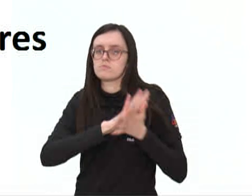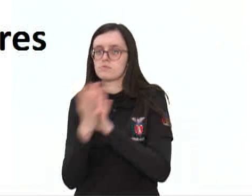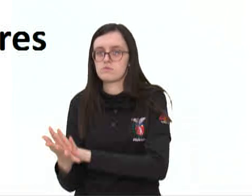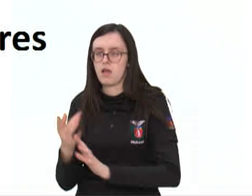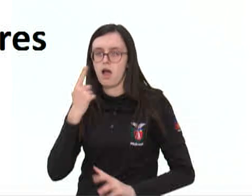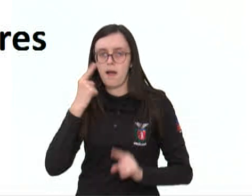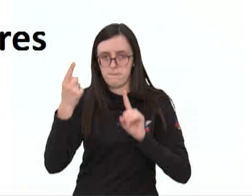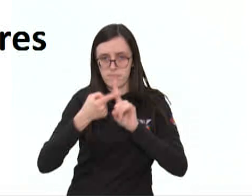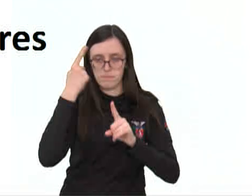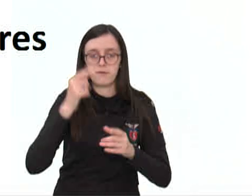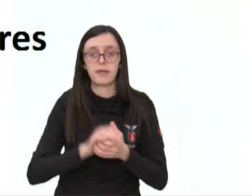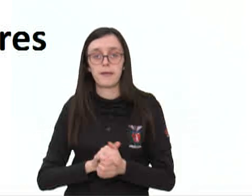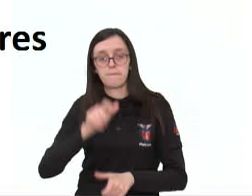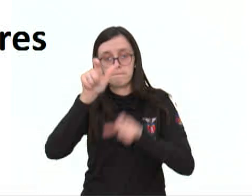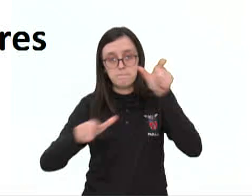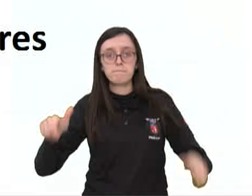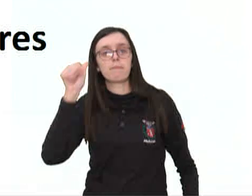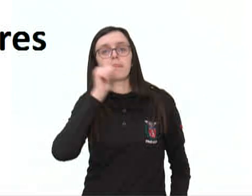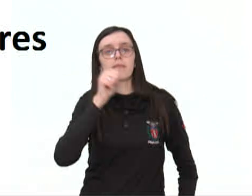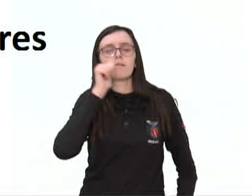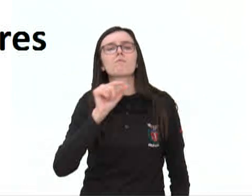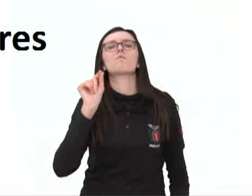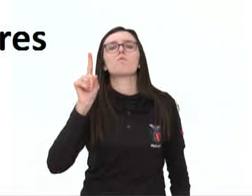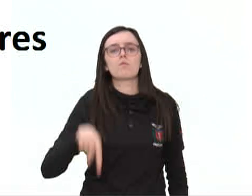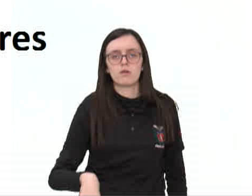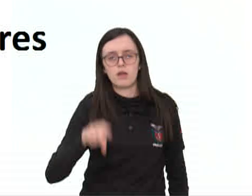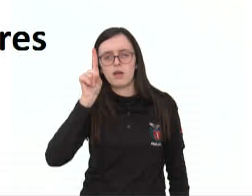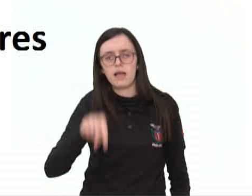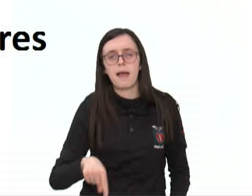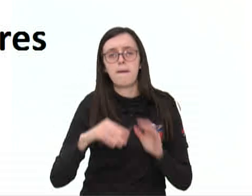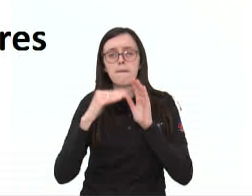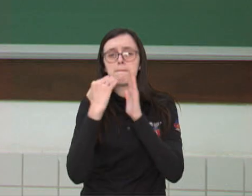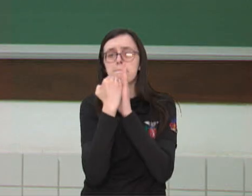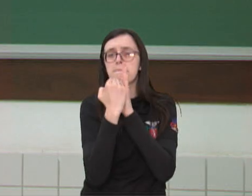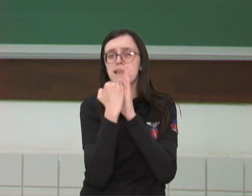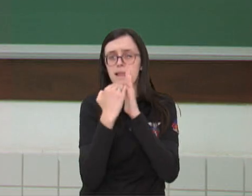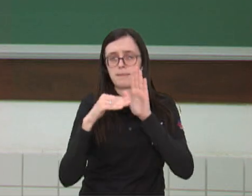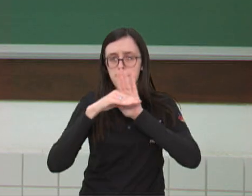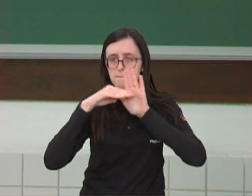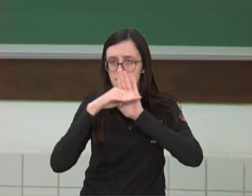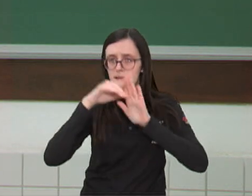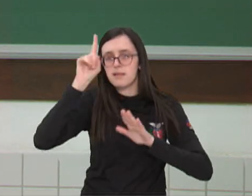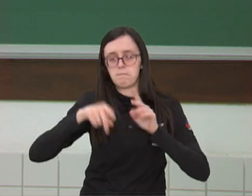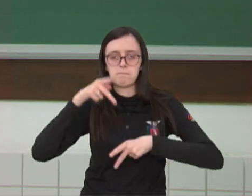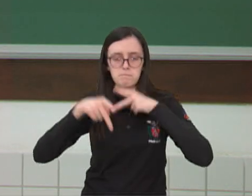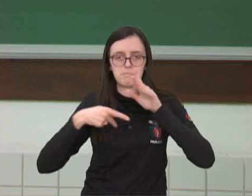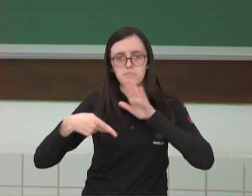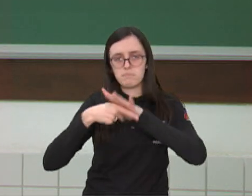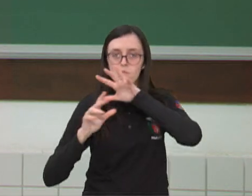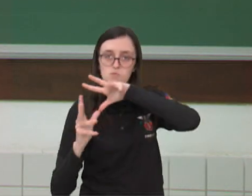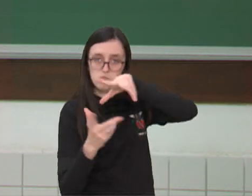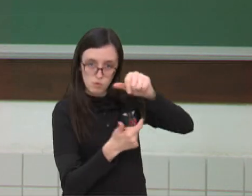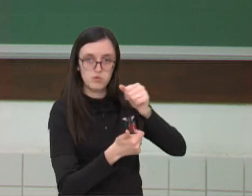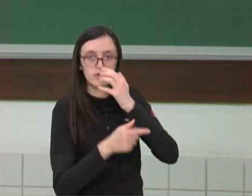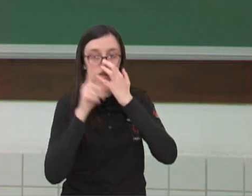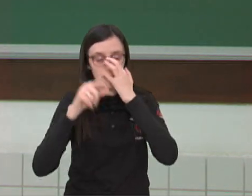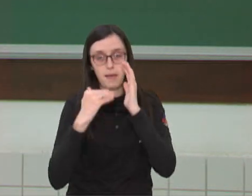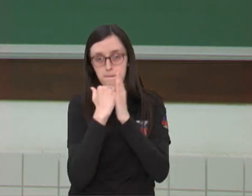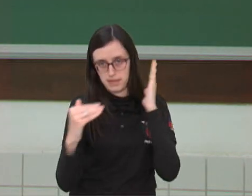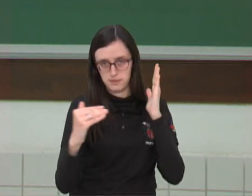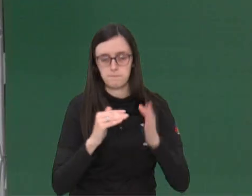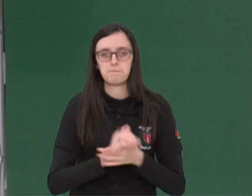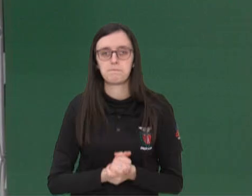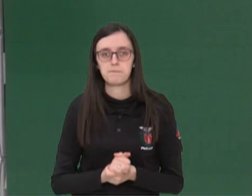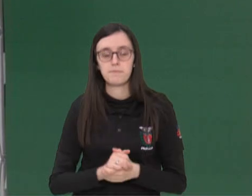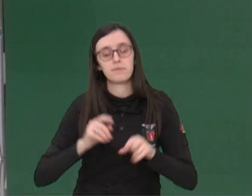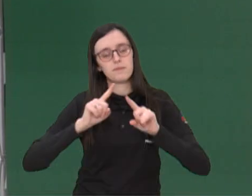primeiro passo. As mulheres correspondem a cerca de metade da população mundial. Então, metade da população